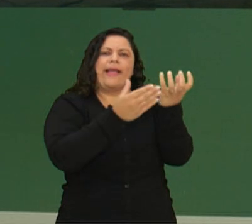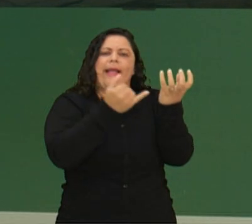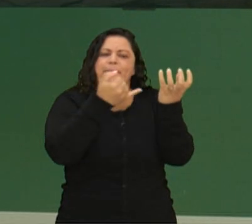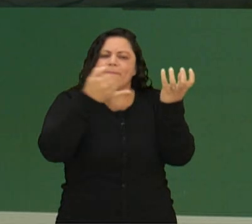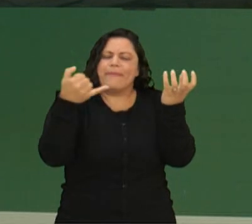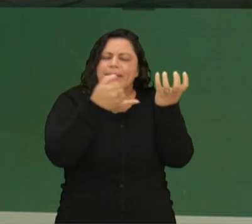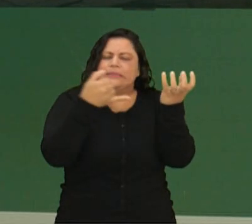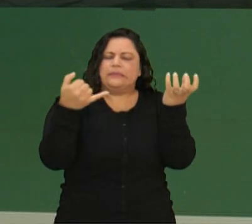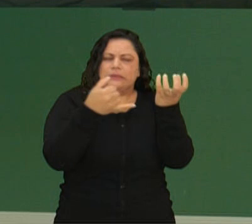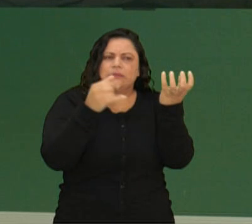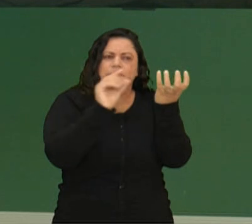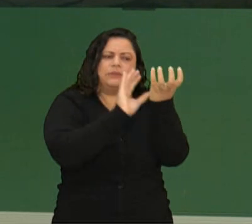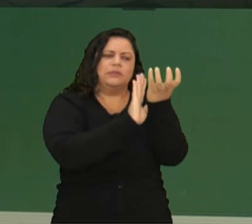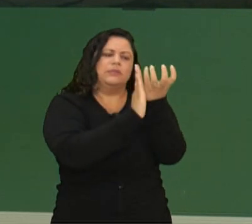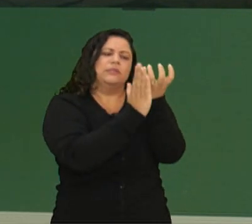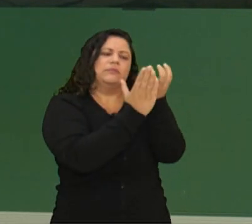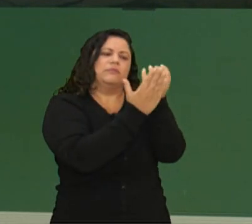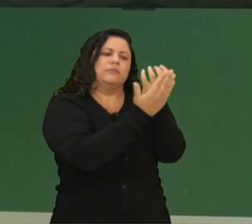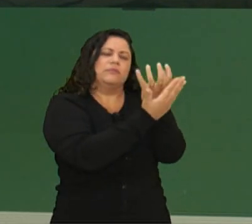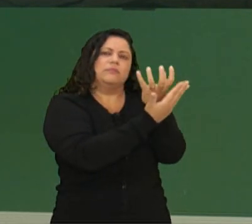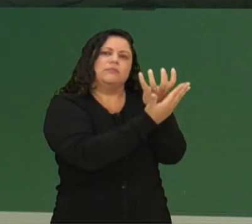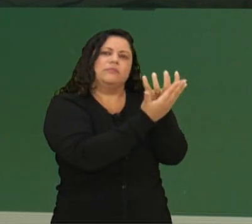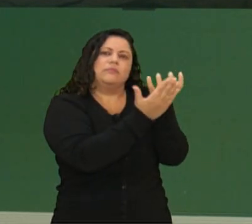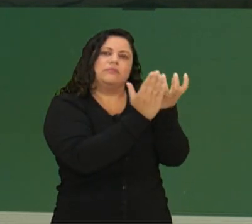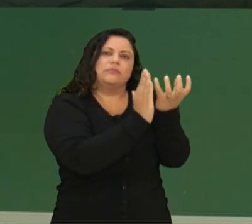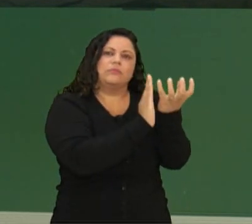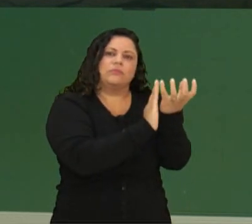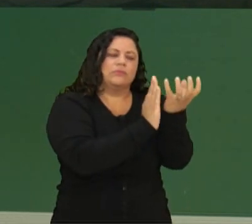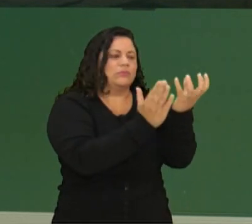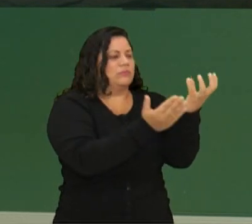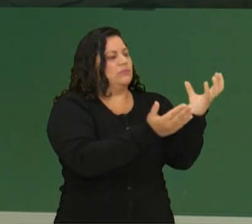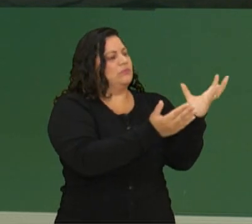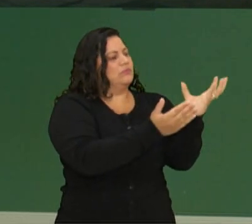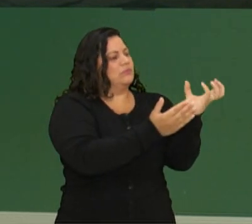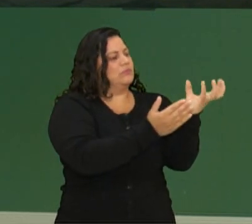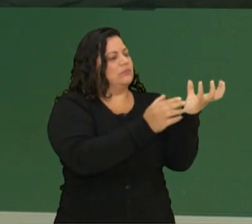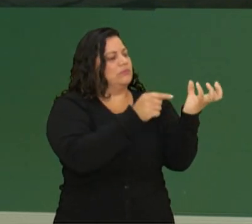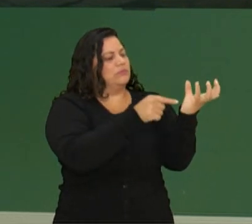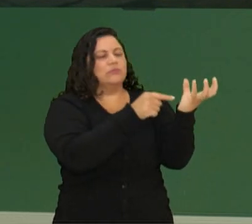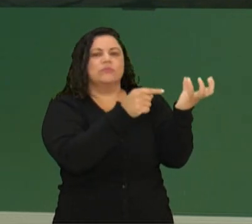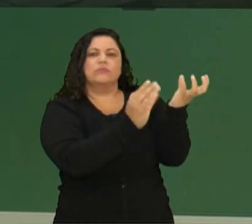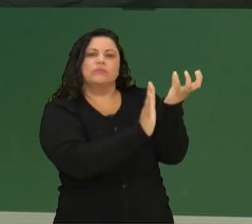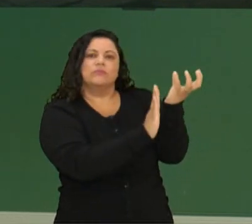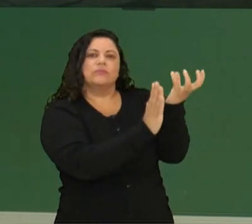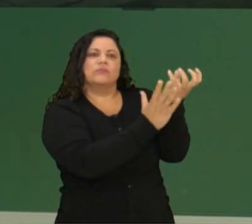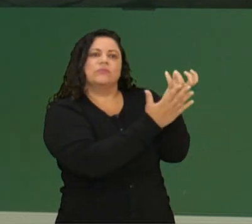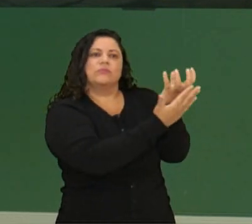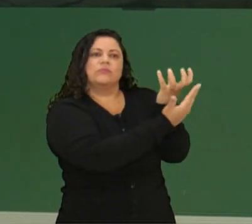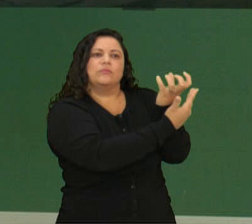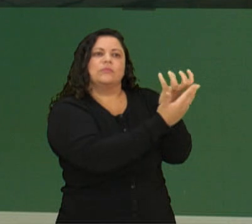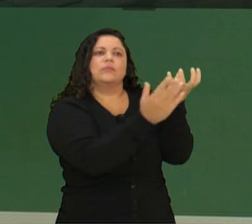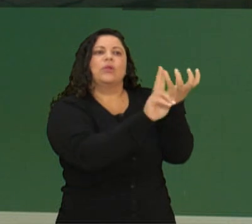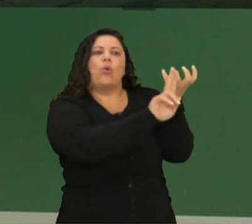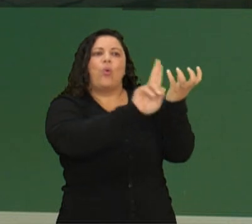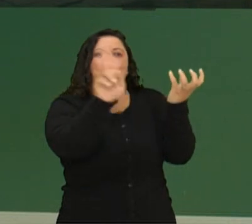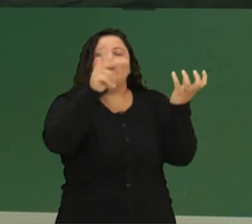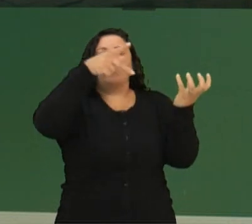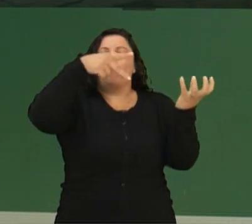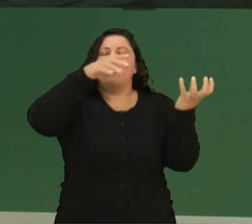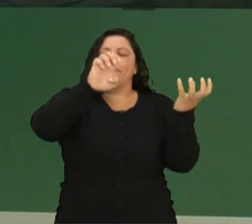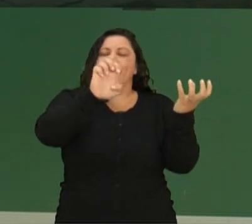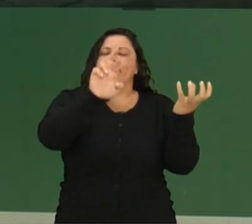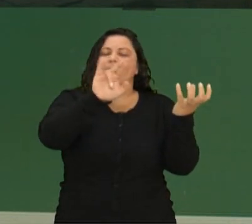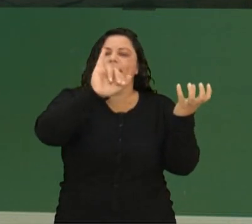uma capinha, que é essa película branca que vocês estão vendo na imagem. É chamada de pericárdio, tá? Então,